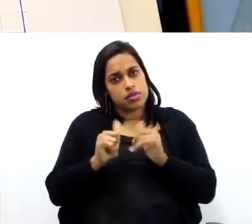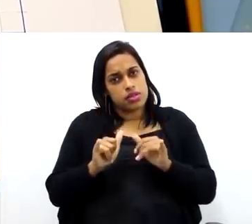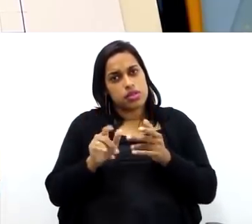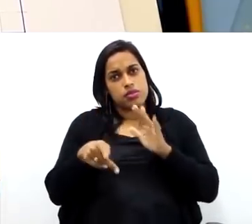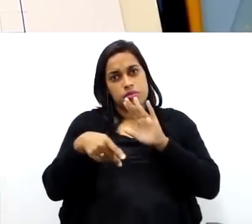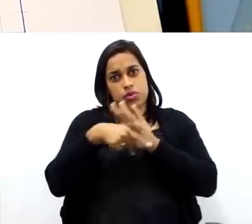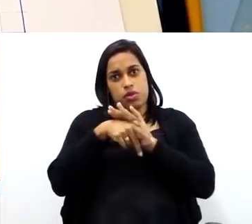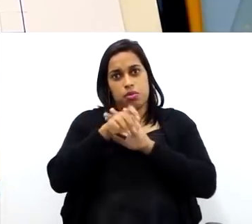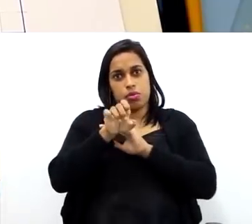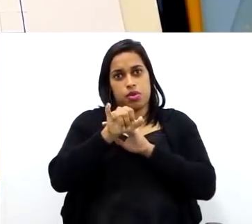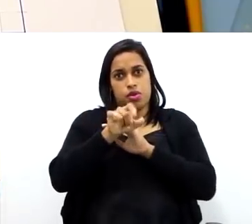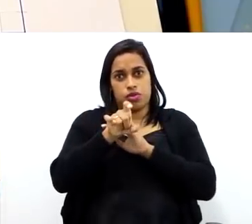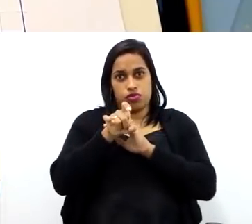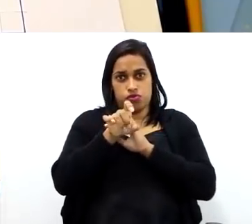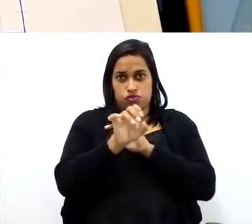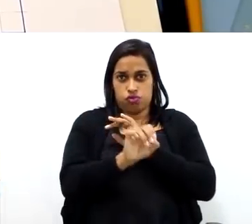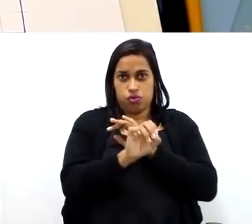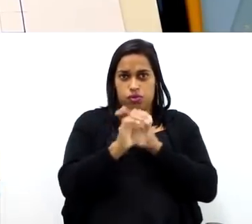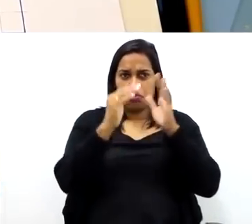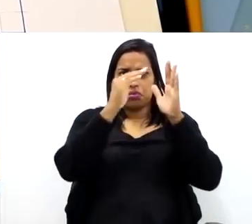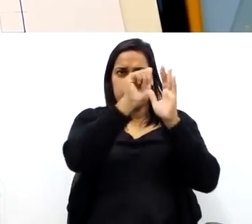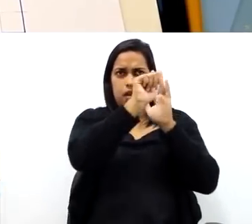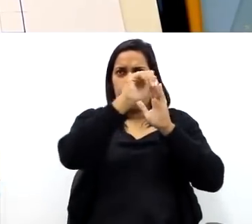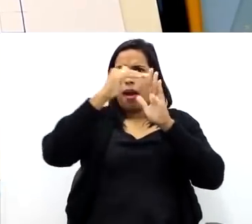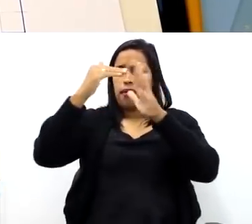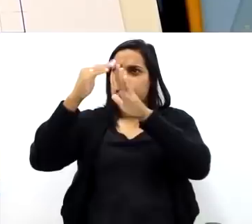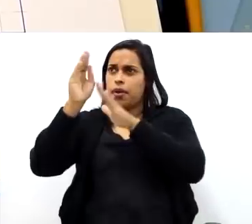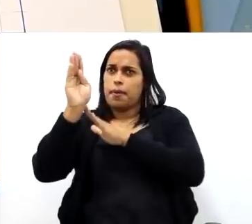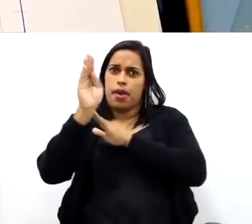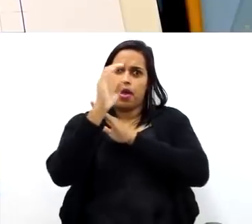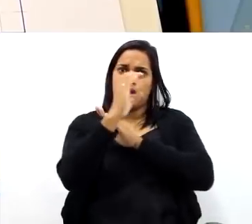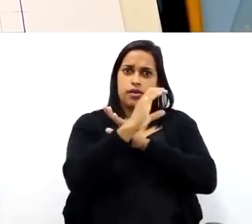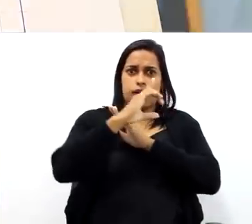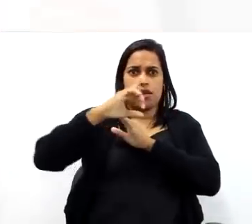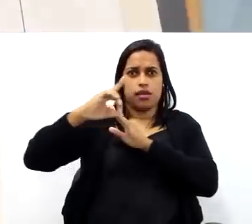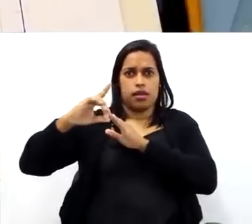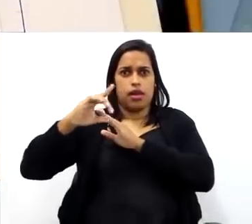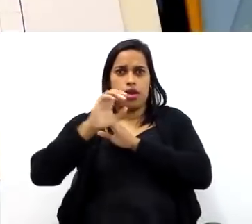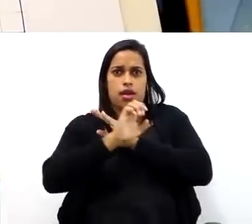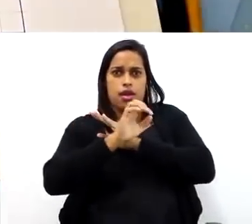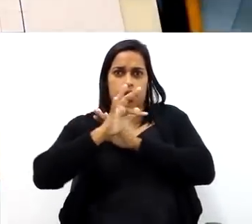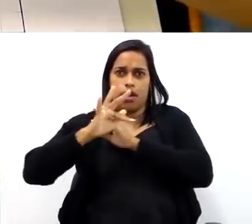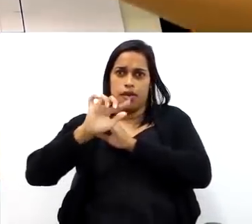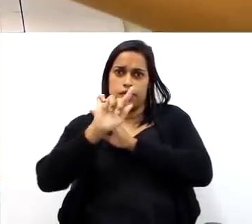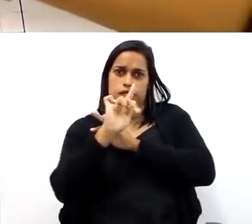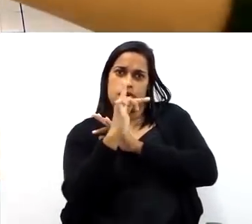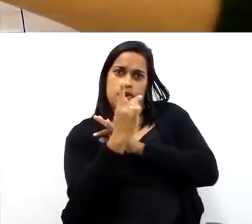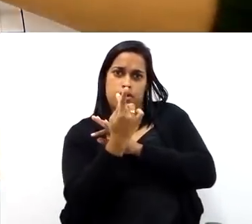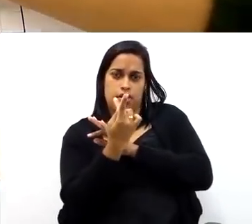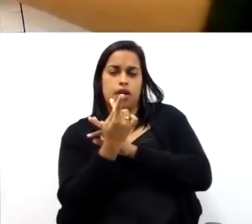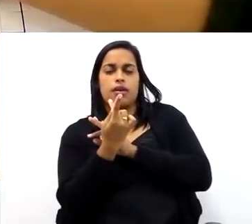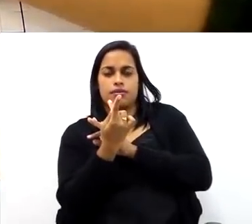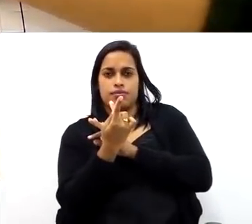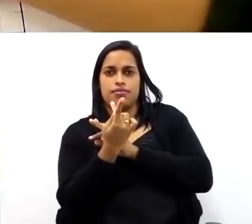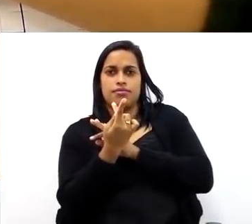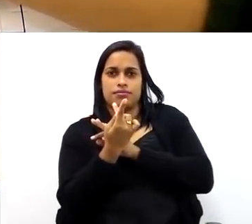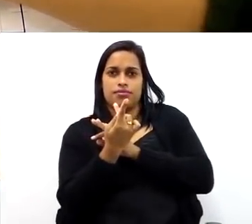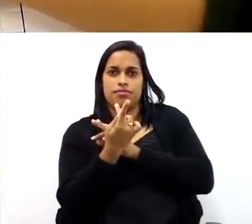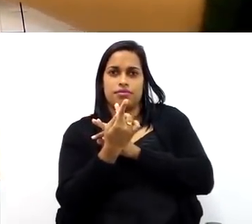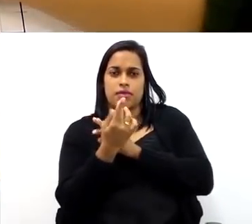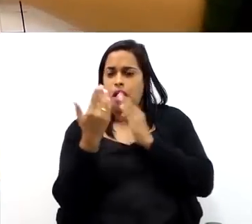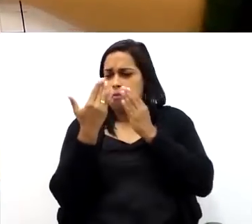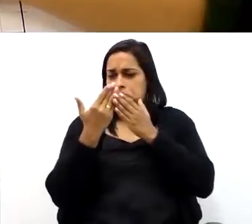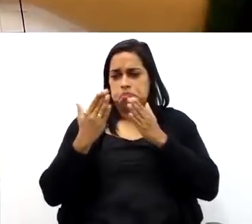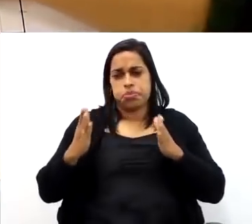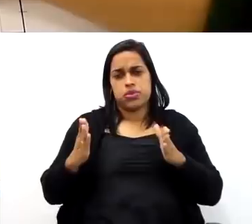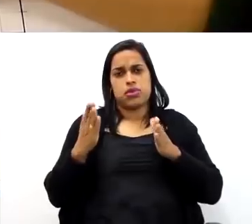levar com linha de chamada para o eixo e levar de eixo a eixo, ou de compasso, centrou o compasso no cruzamento das